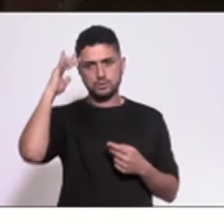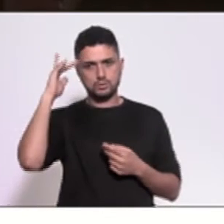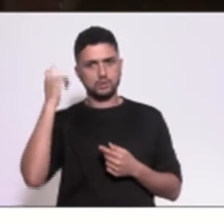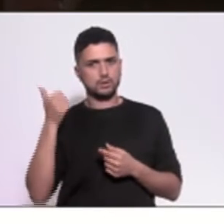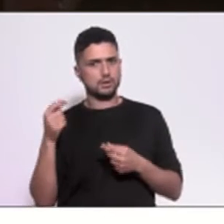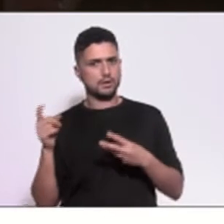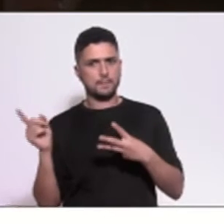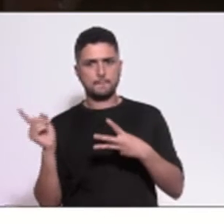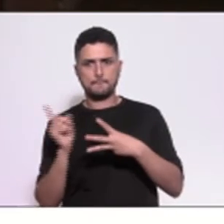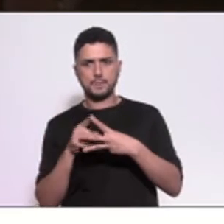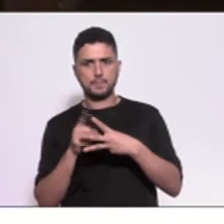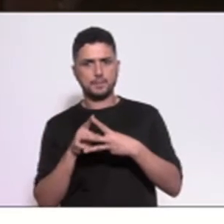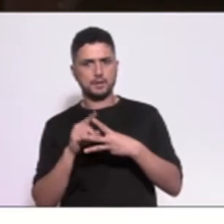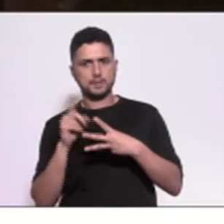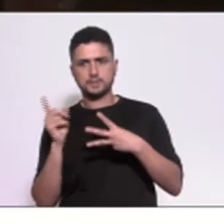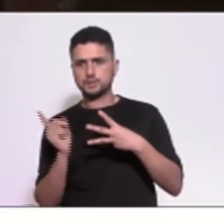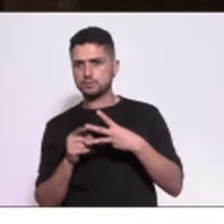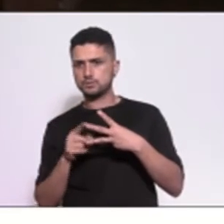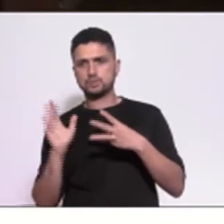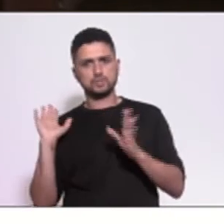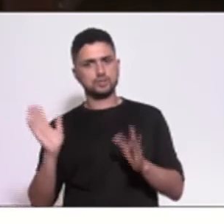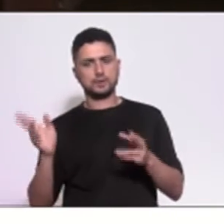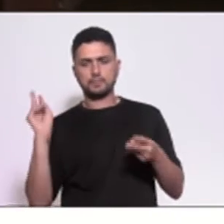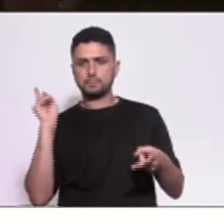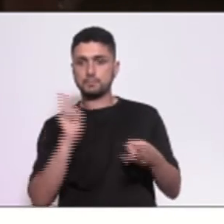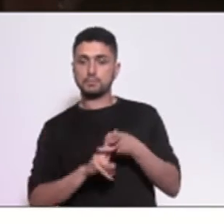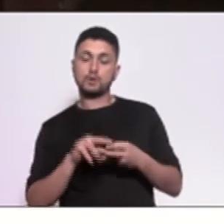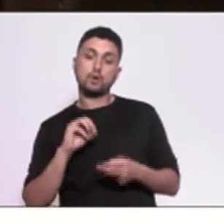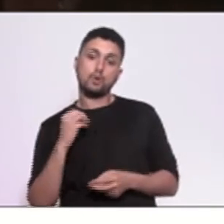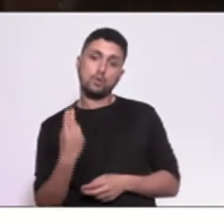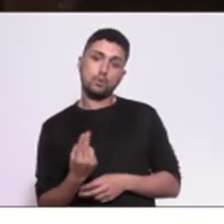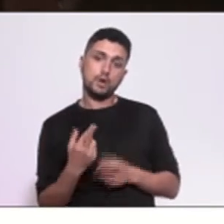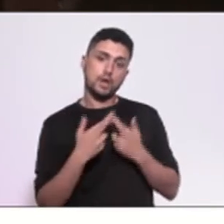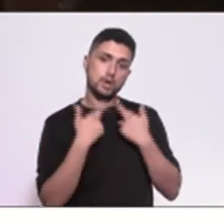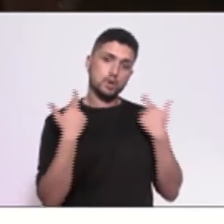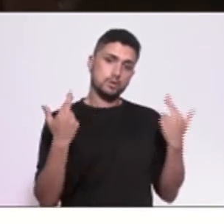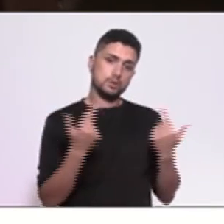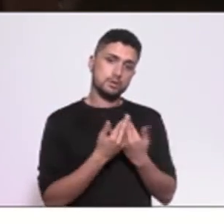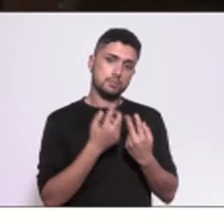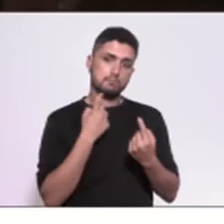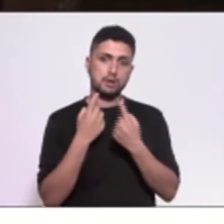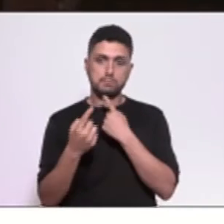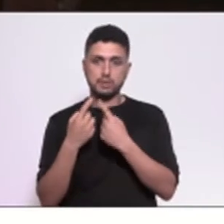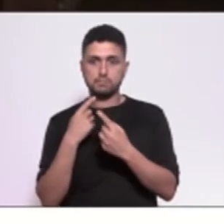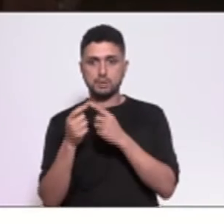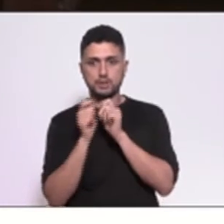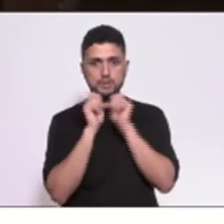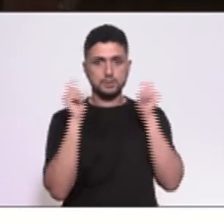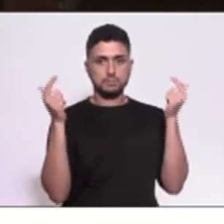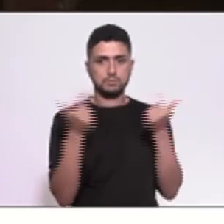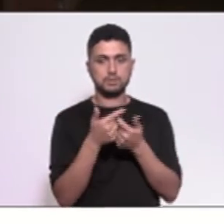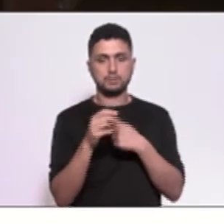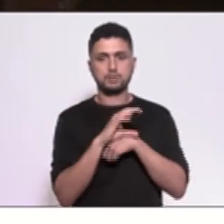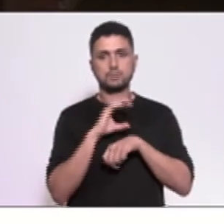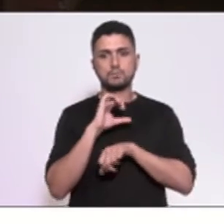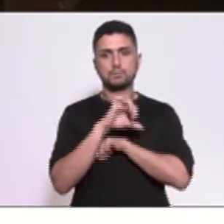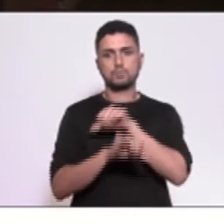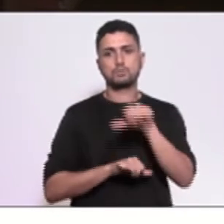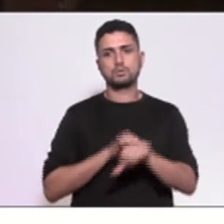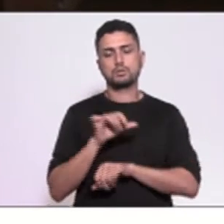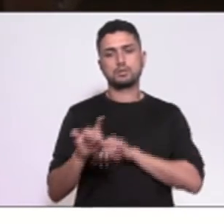na primeira ou na segunda instância, ou então se reunirem numa Assembleia Constituinte e mudarem totalmente a